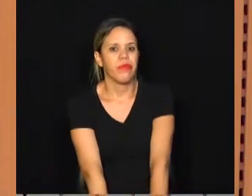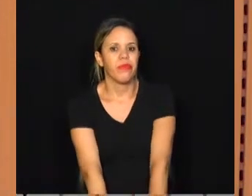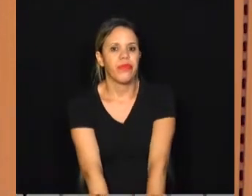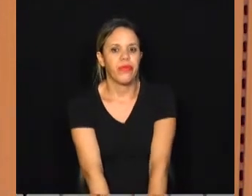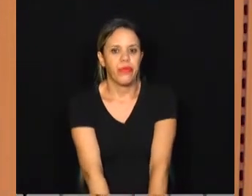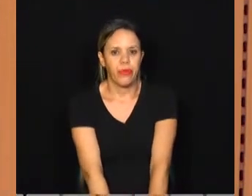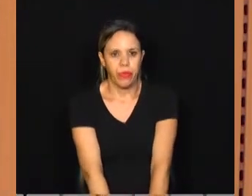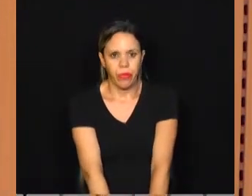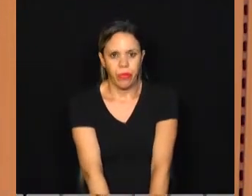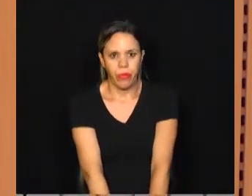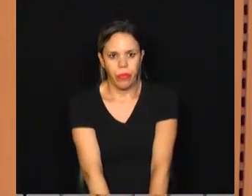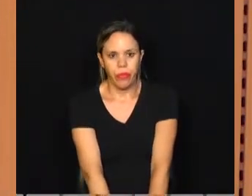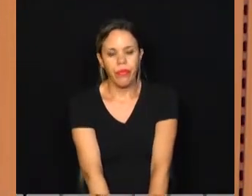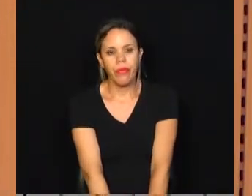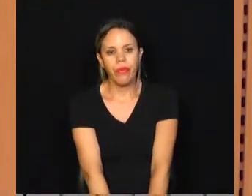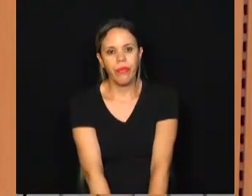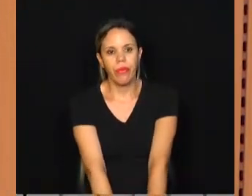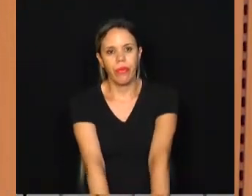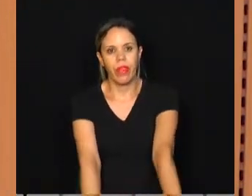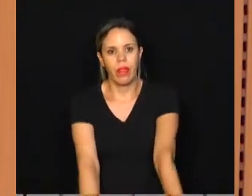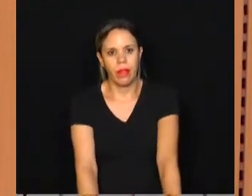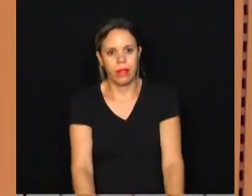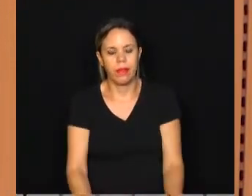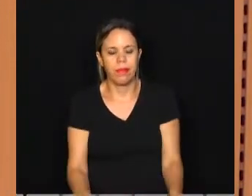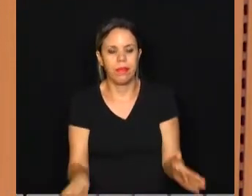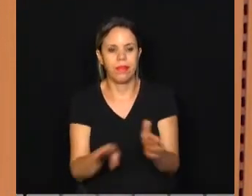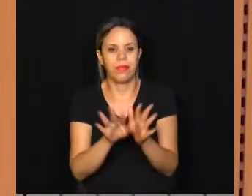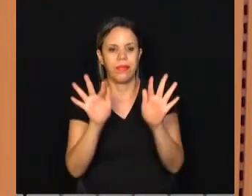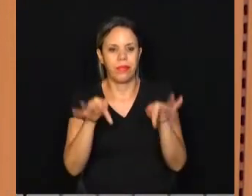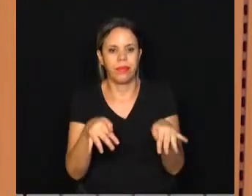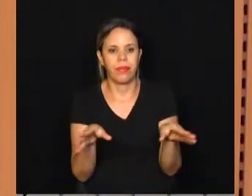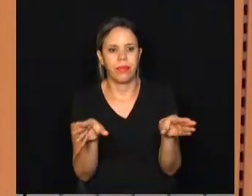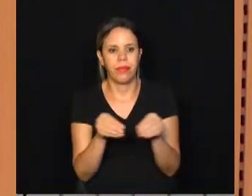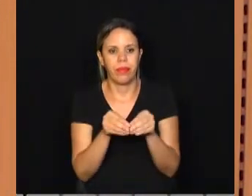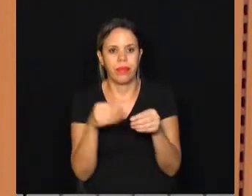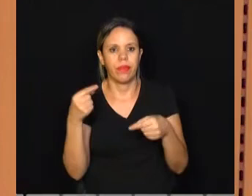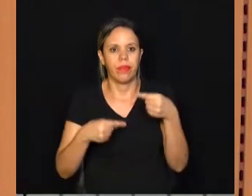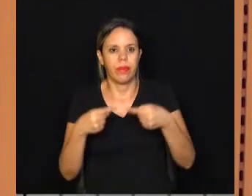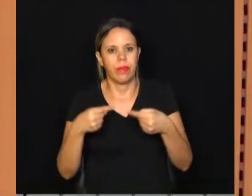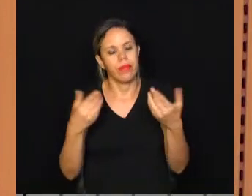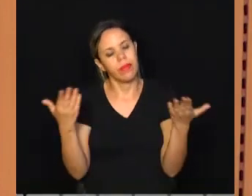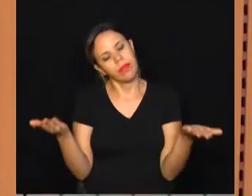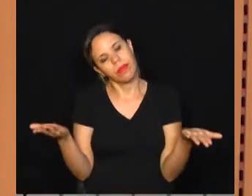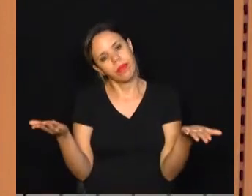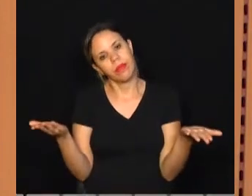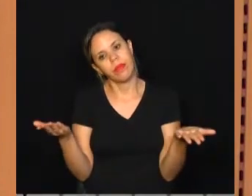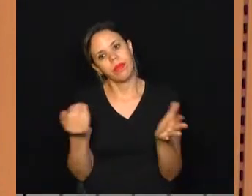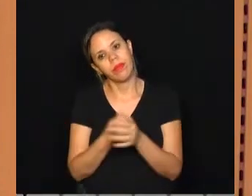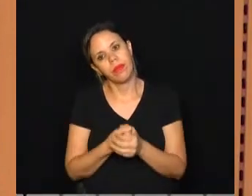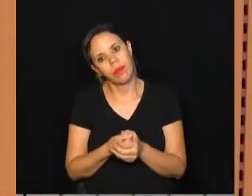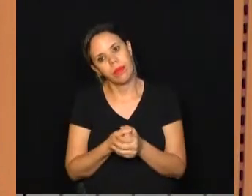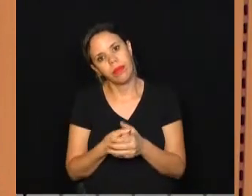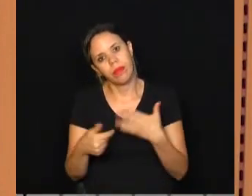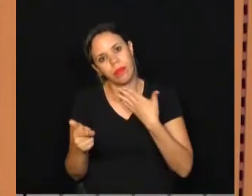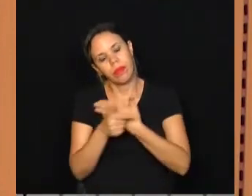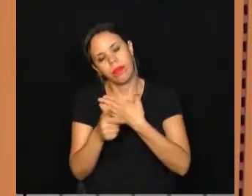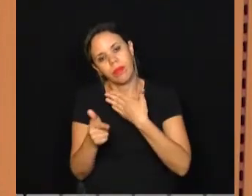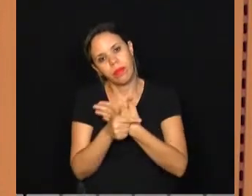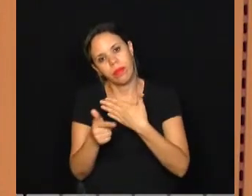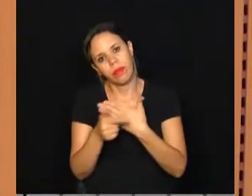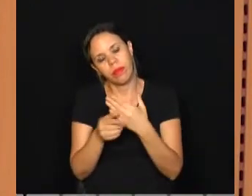Bom, Tiche, nós chegamos ao final aqui do nosso debate, então está aí. Quer dizer, o papel